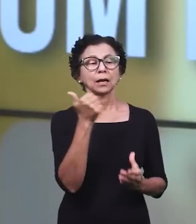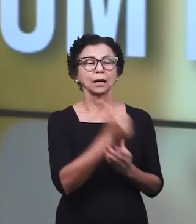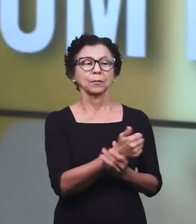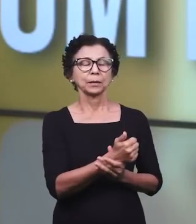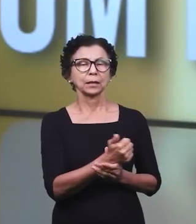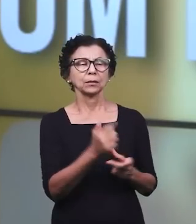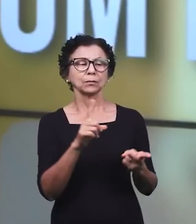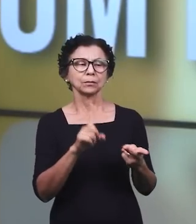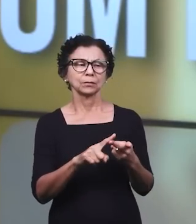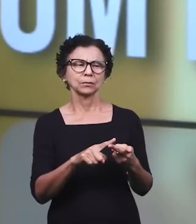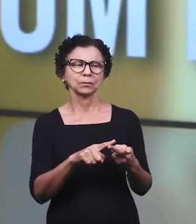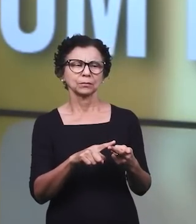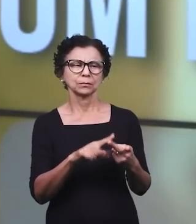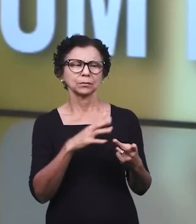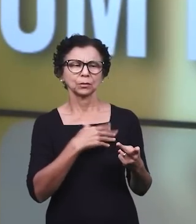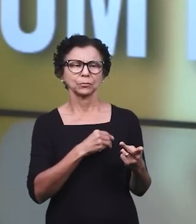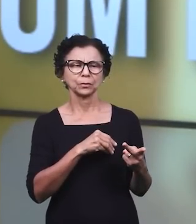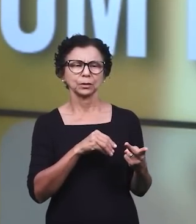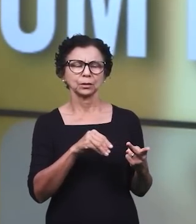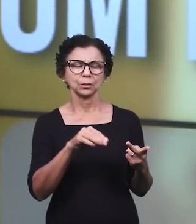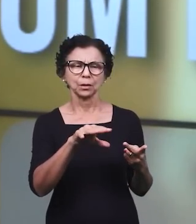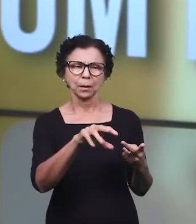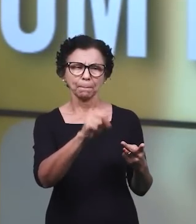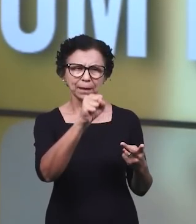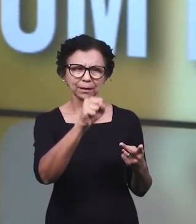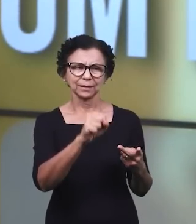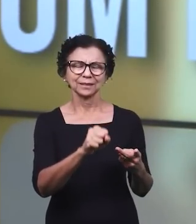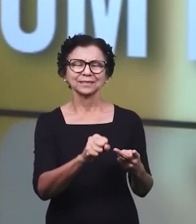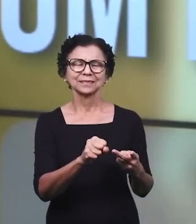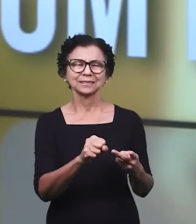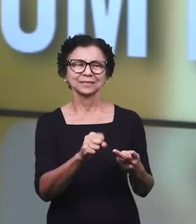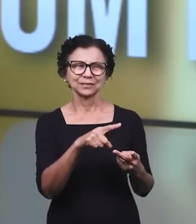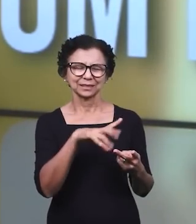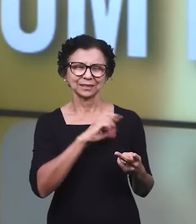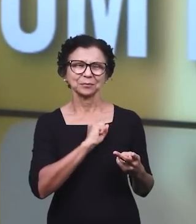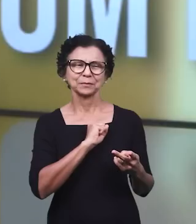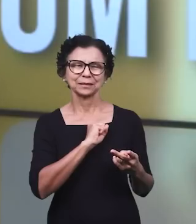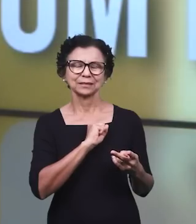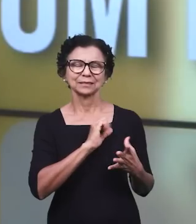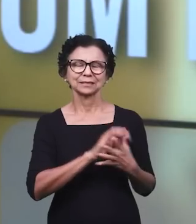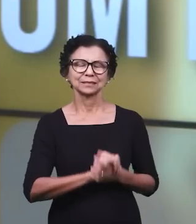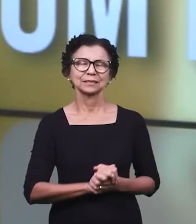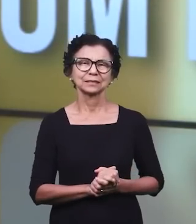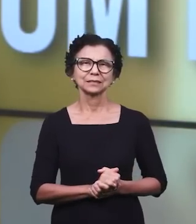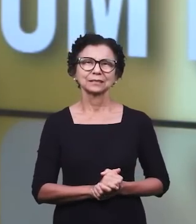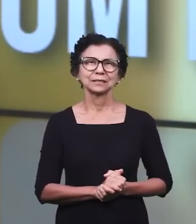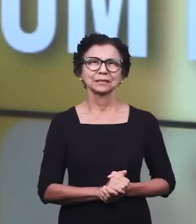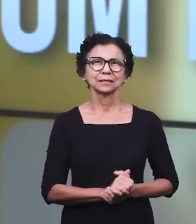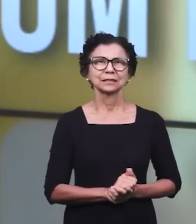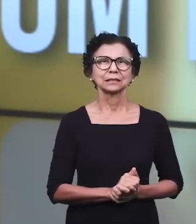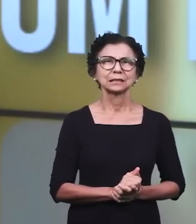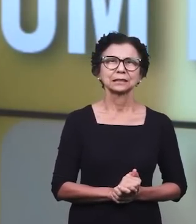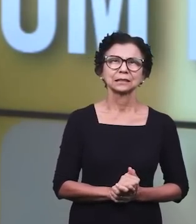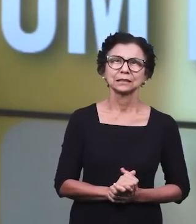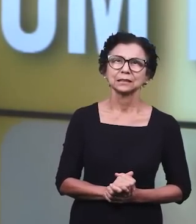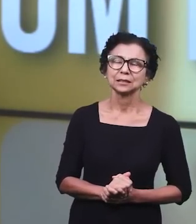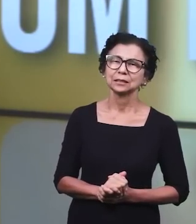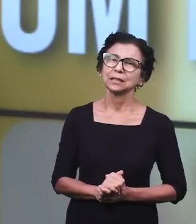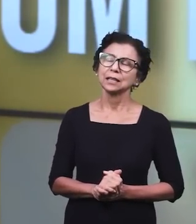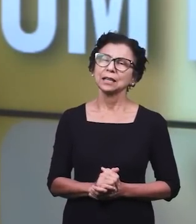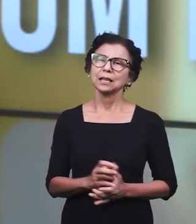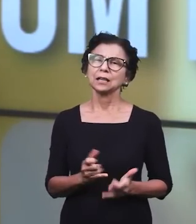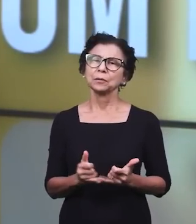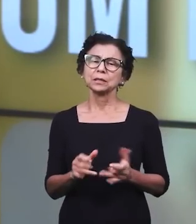amor tão verdadeiro, que o próprio Deus reconhece aquilo. Pode parecer uma frase assim, simples e óbvia, mas não